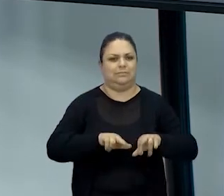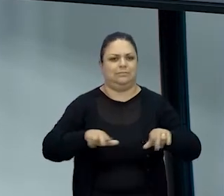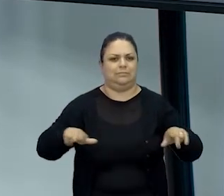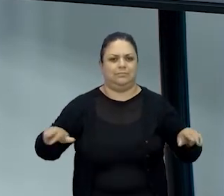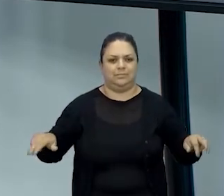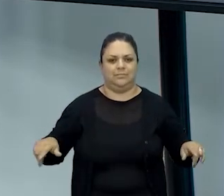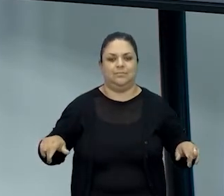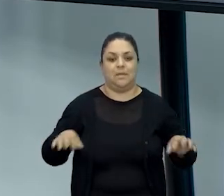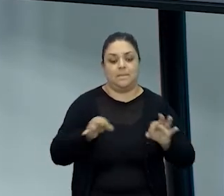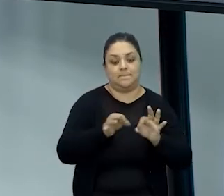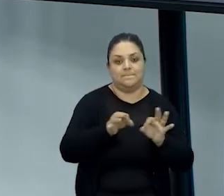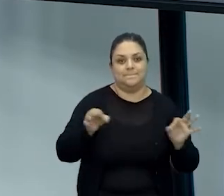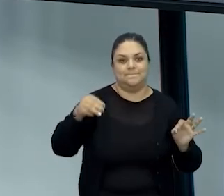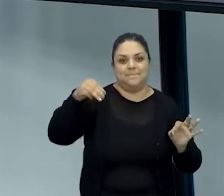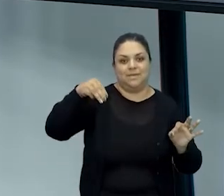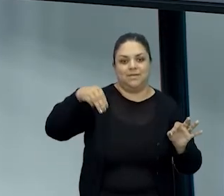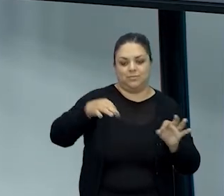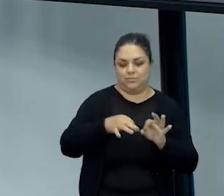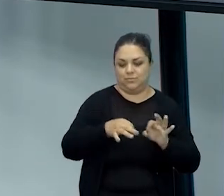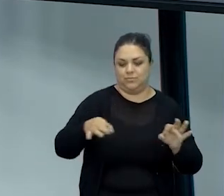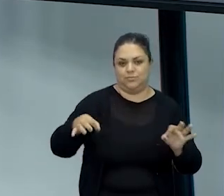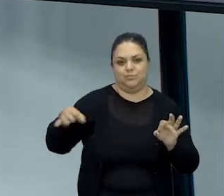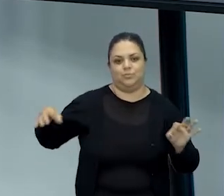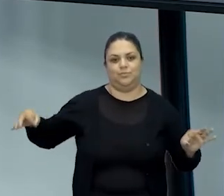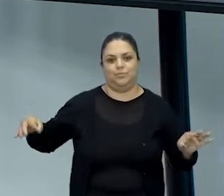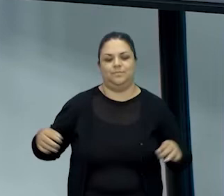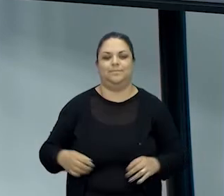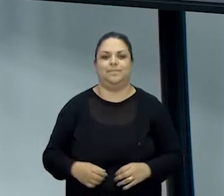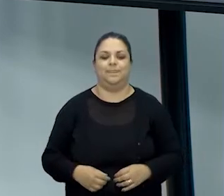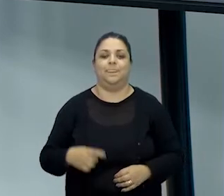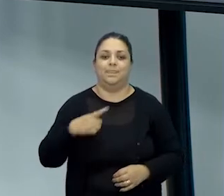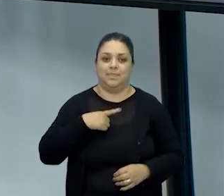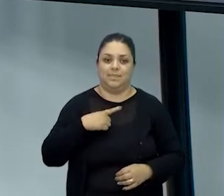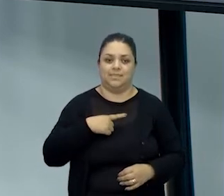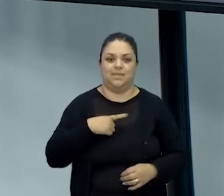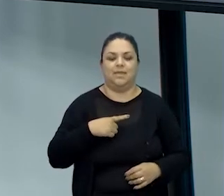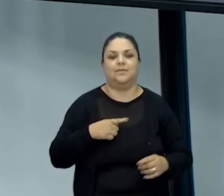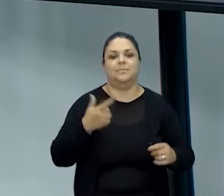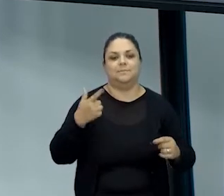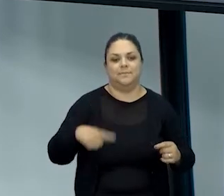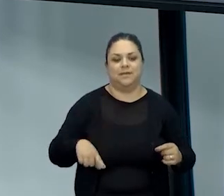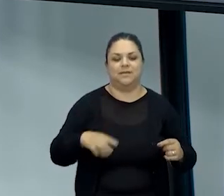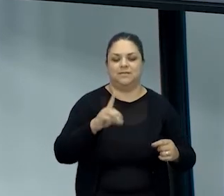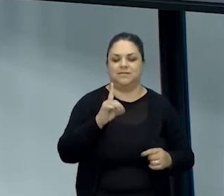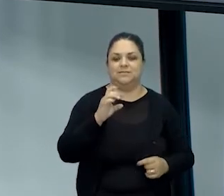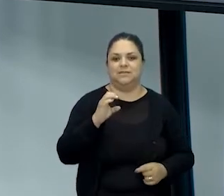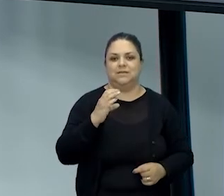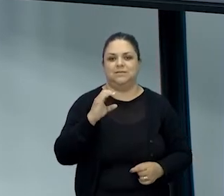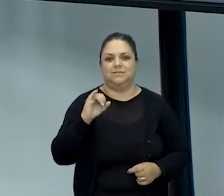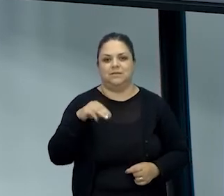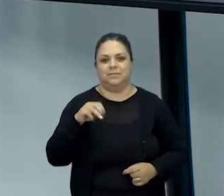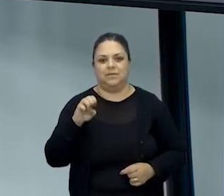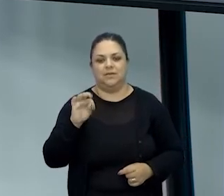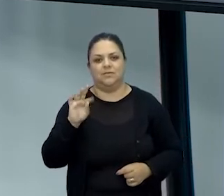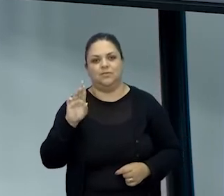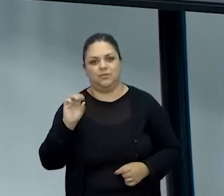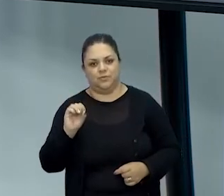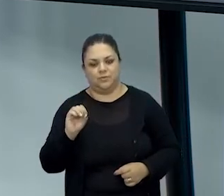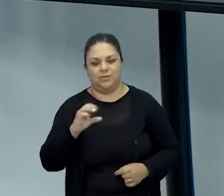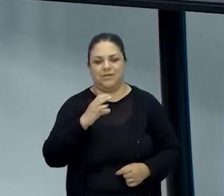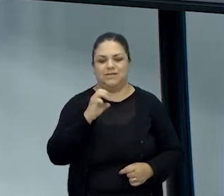do metro, né? E temos os submúltiplos do metro, que é o decímetro, o centímetro e o milímetro,